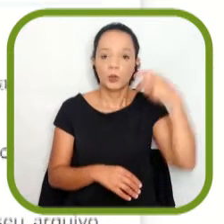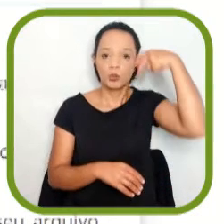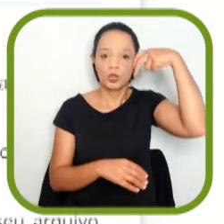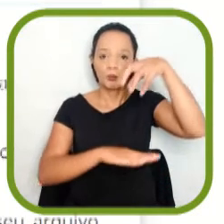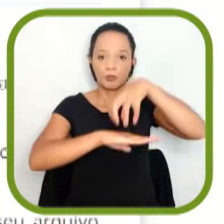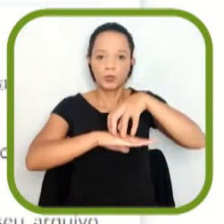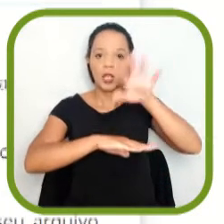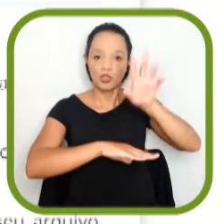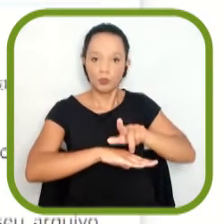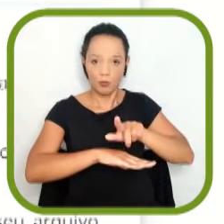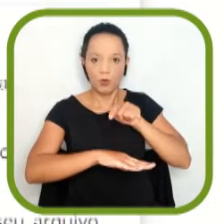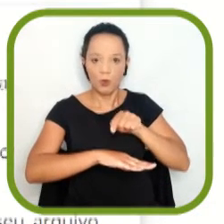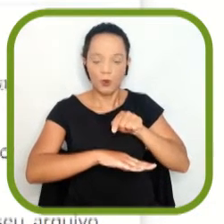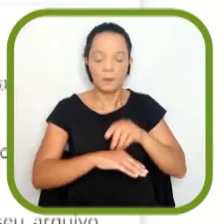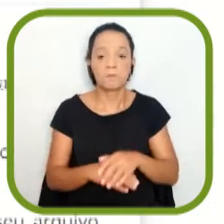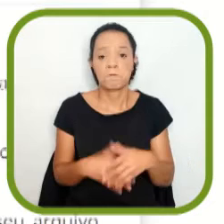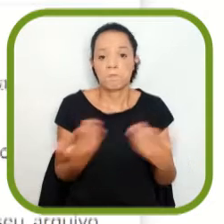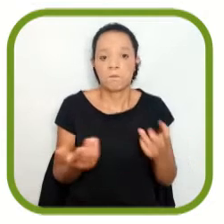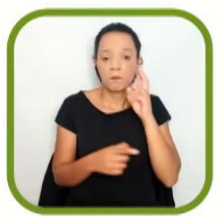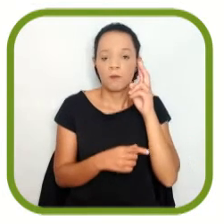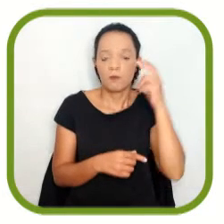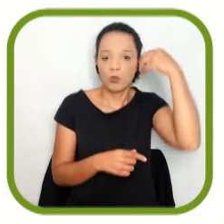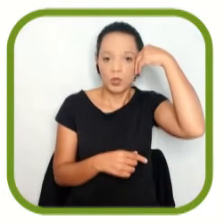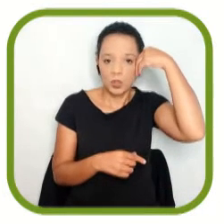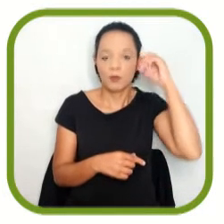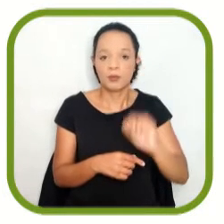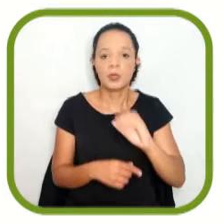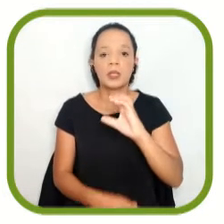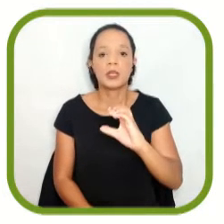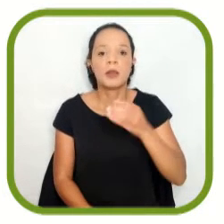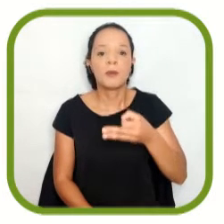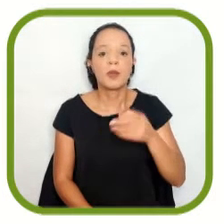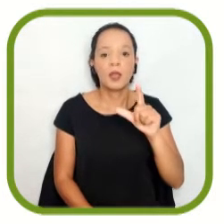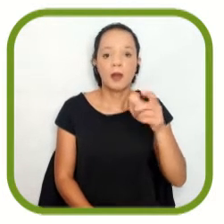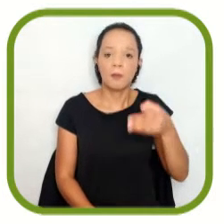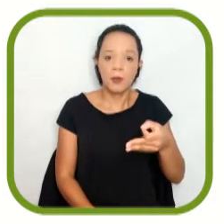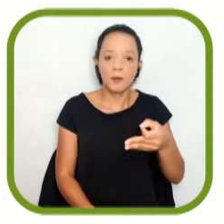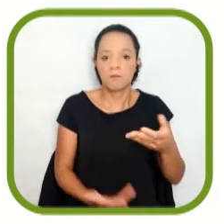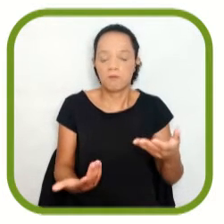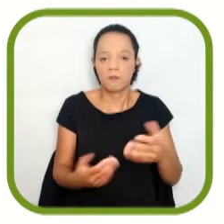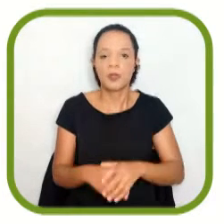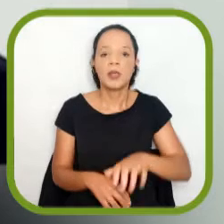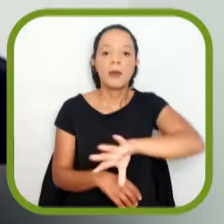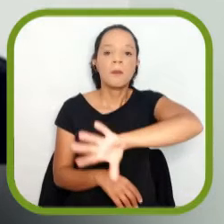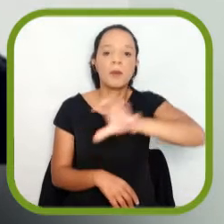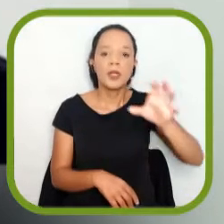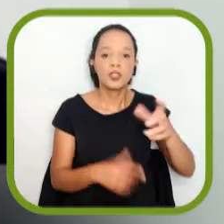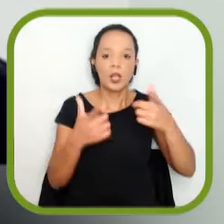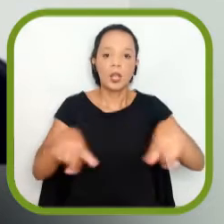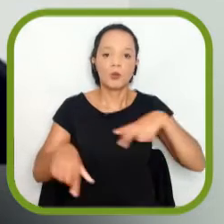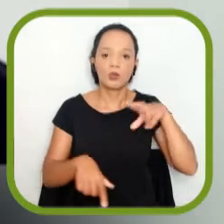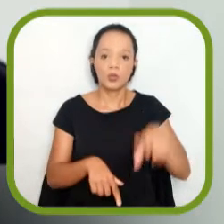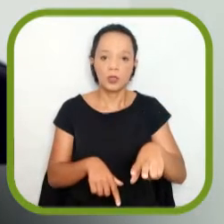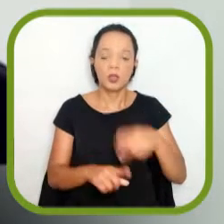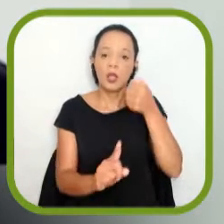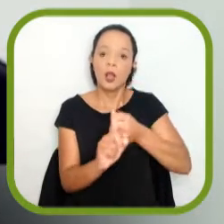museu sediado em Lisboa, que seria um museu da CPLP, um museu dos países de